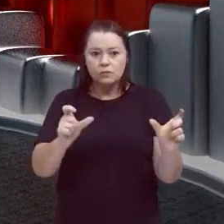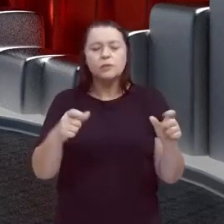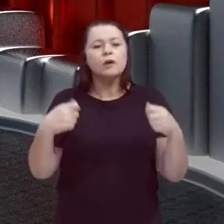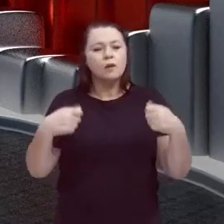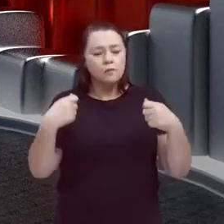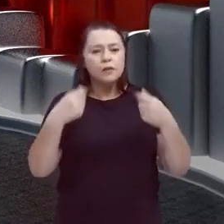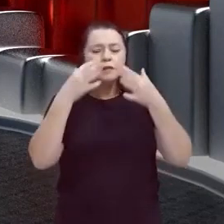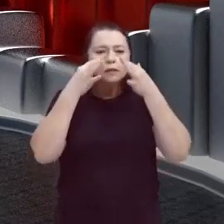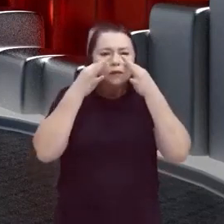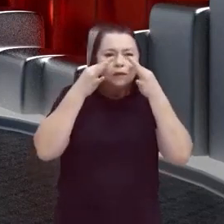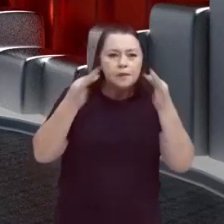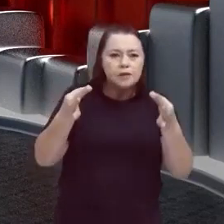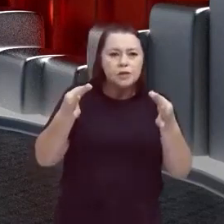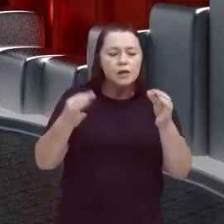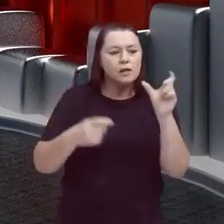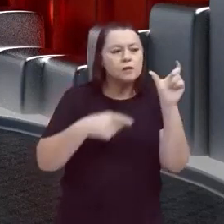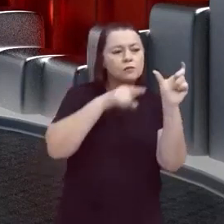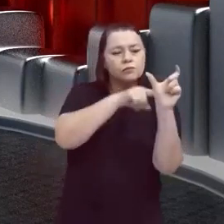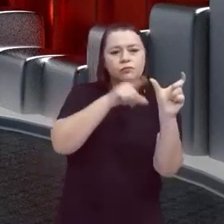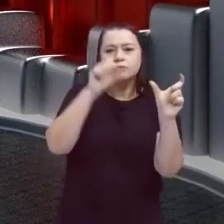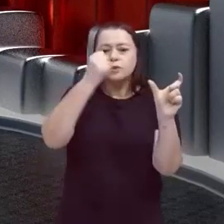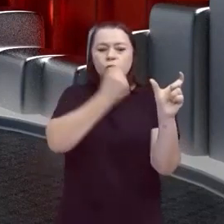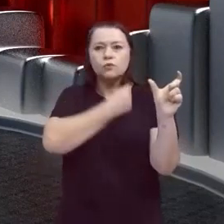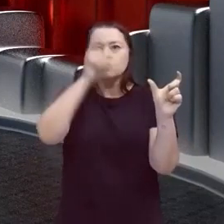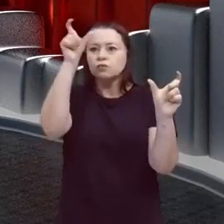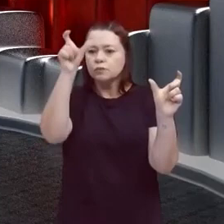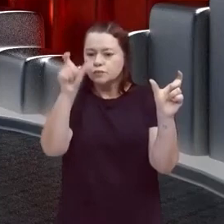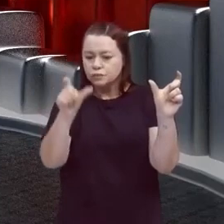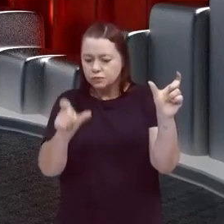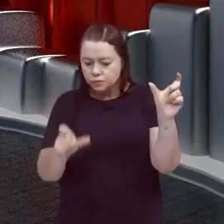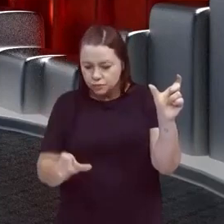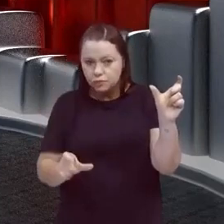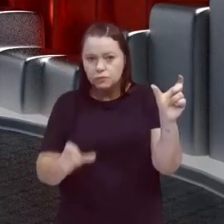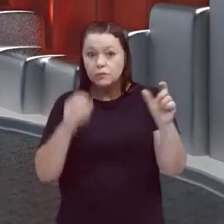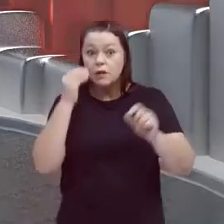cada esporte, o total de crianças, ok? De olho aqui na tabela comigo.